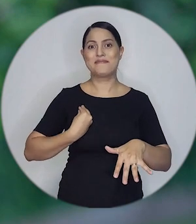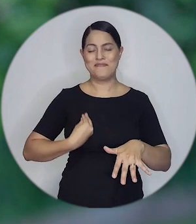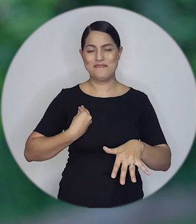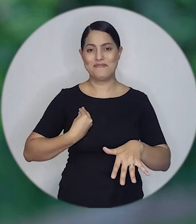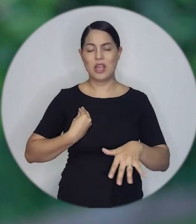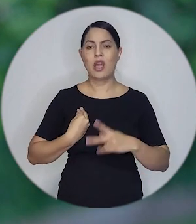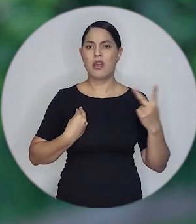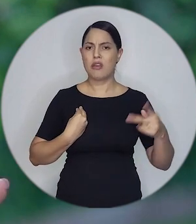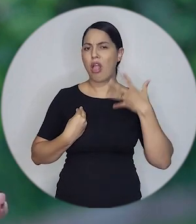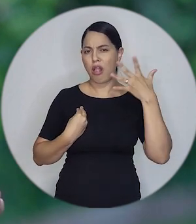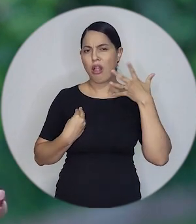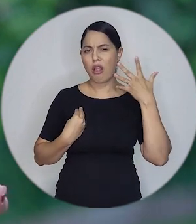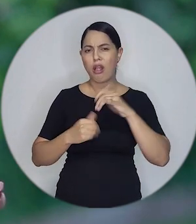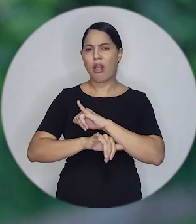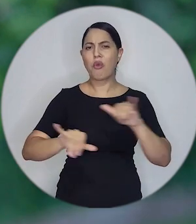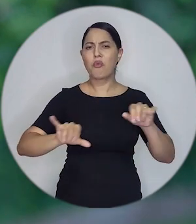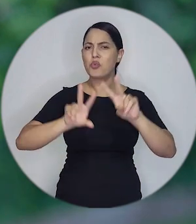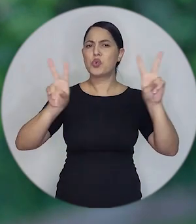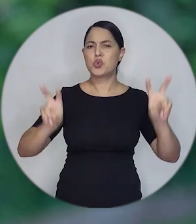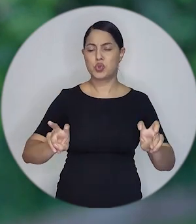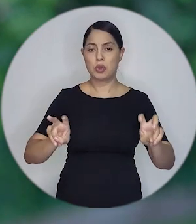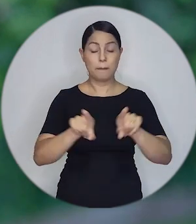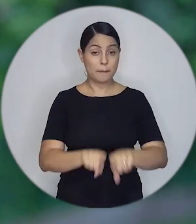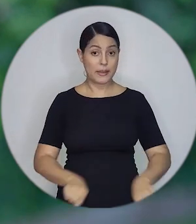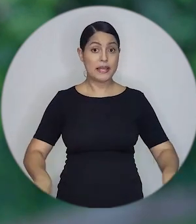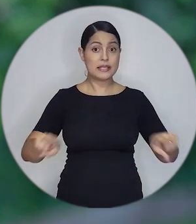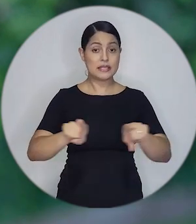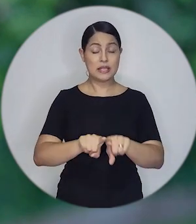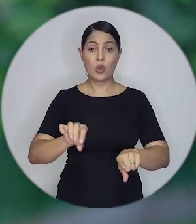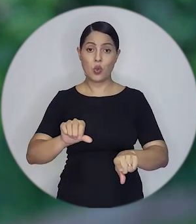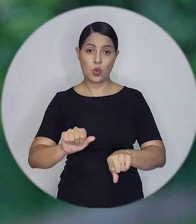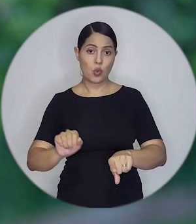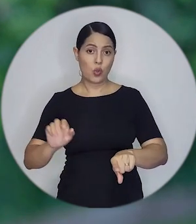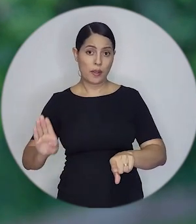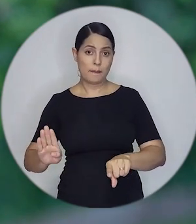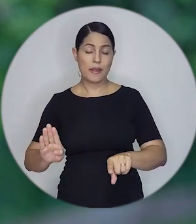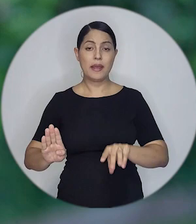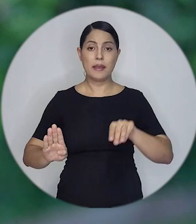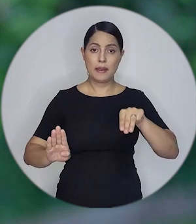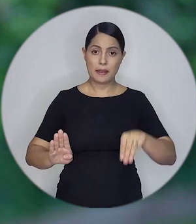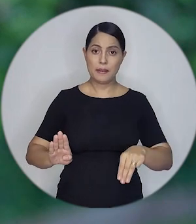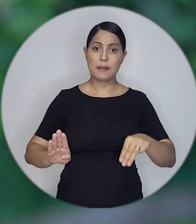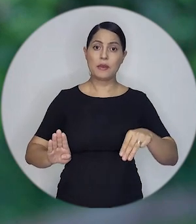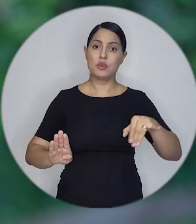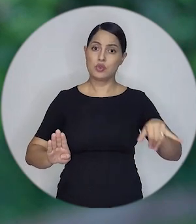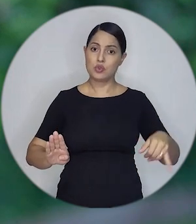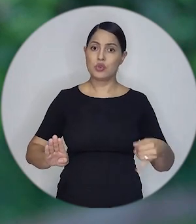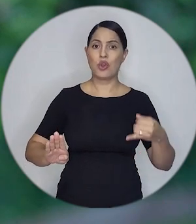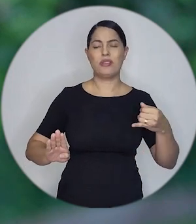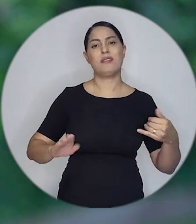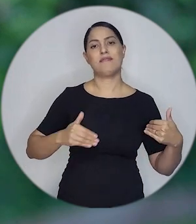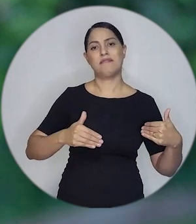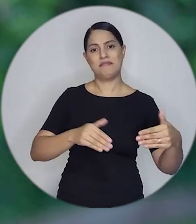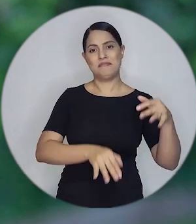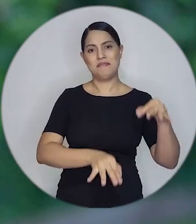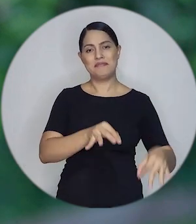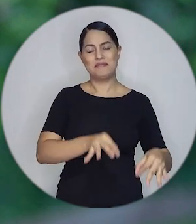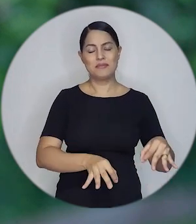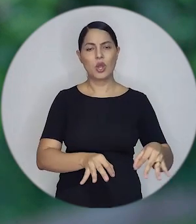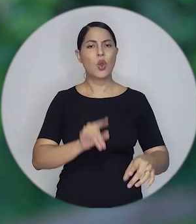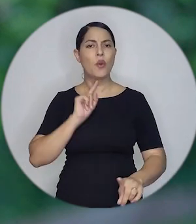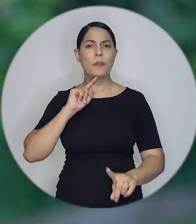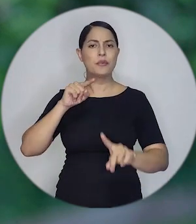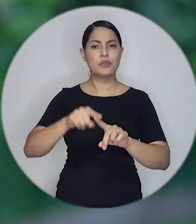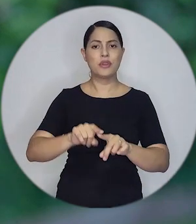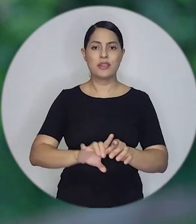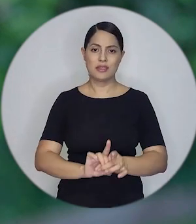Conselho Pleno. Na ocasião, ele destacou a importância da parceria entre a OAB e o Ministério da Justiça para a defesa dos